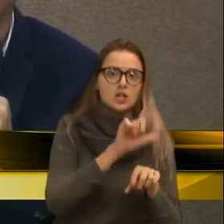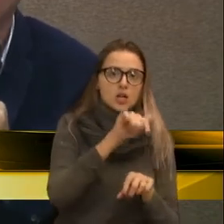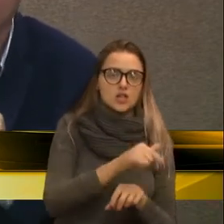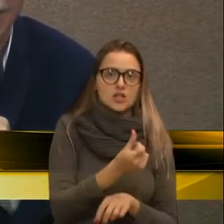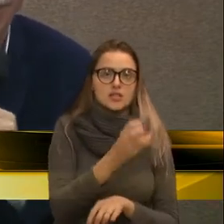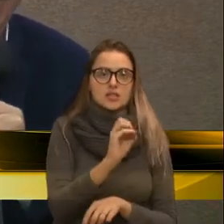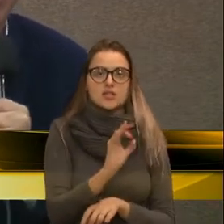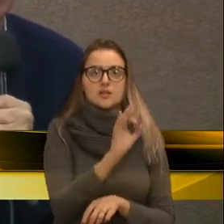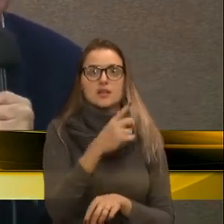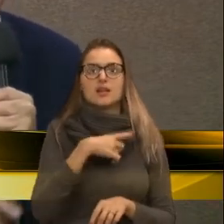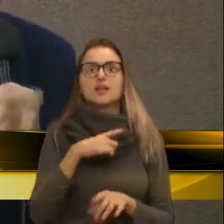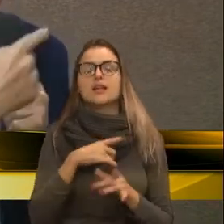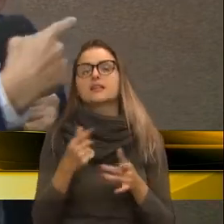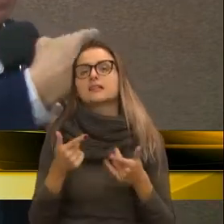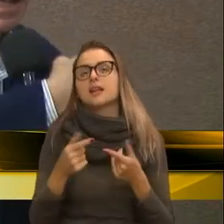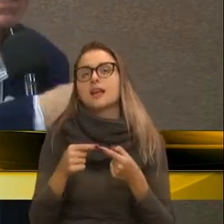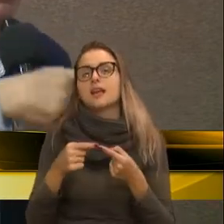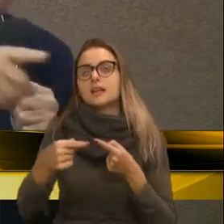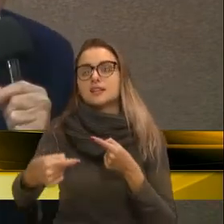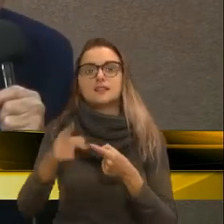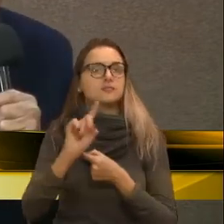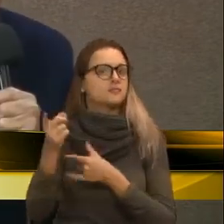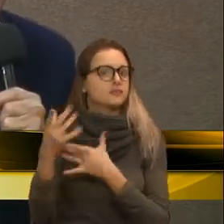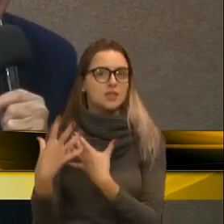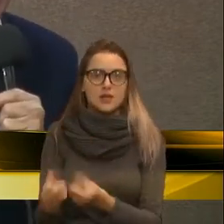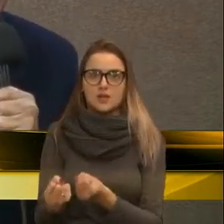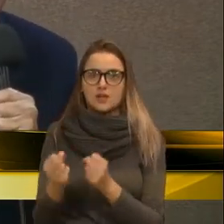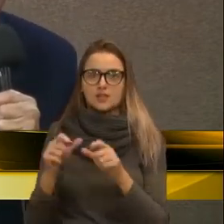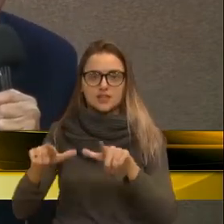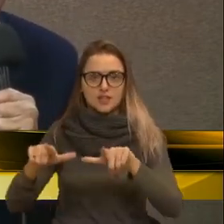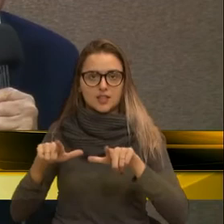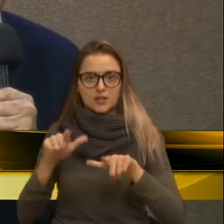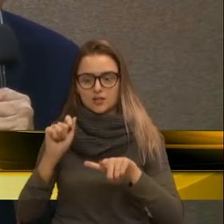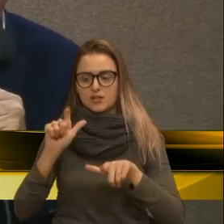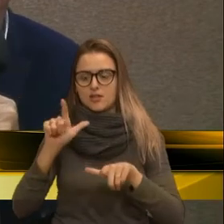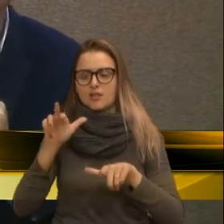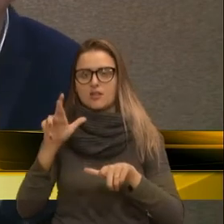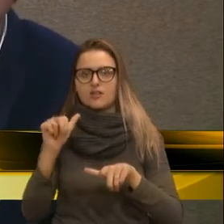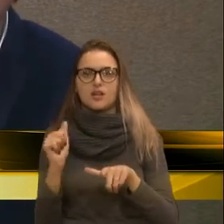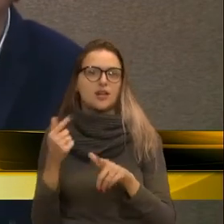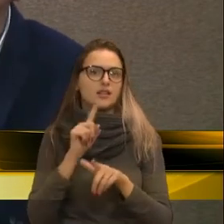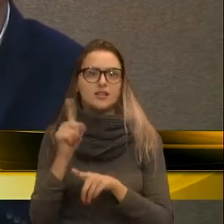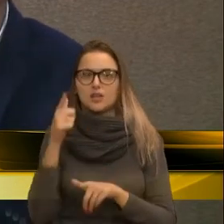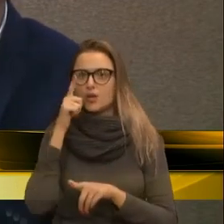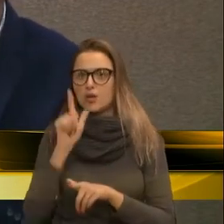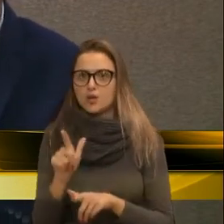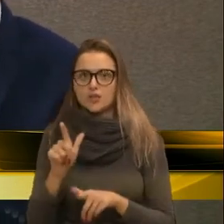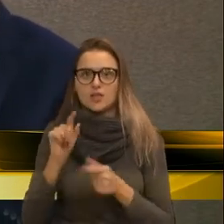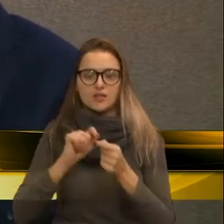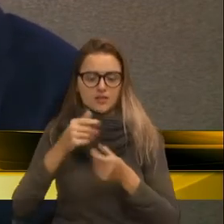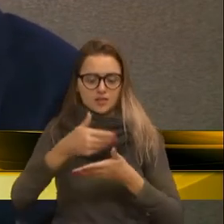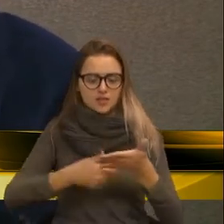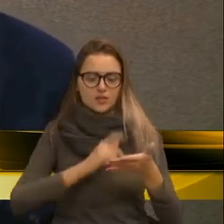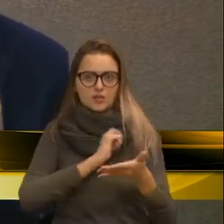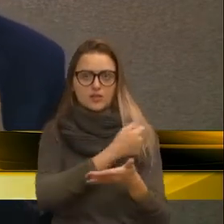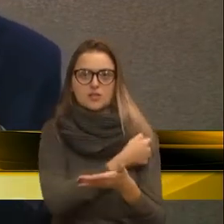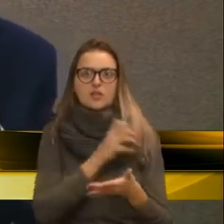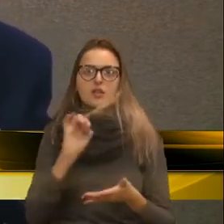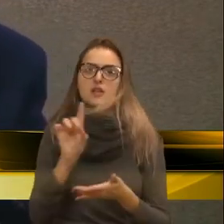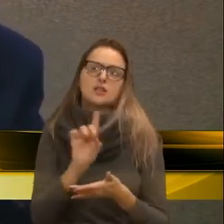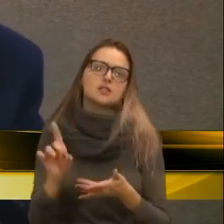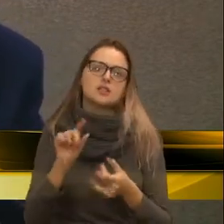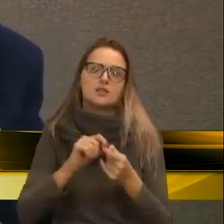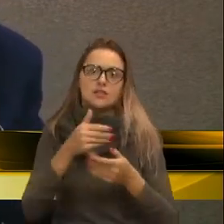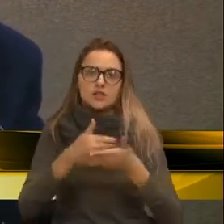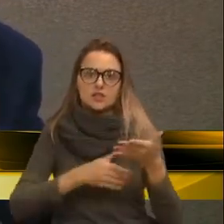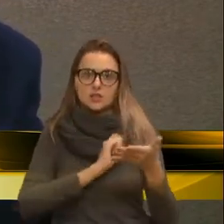tem folga. Negaram o alvará. Ele não consegue emitir nota, se não emitir nota nos próximos dias,